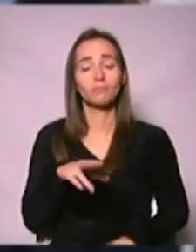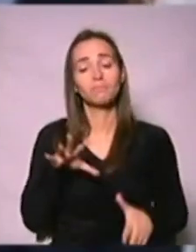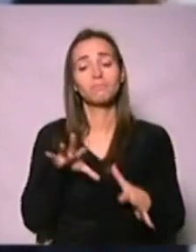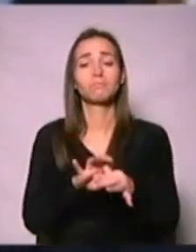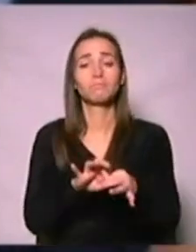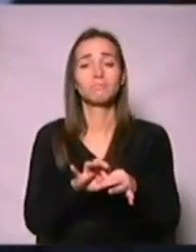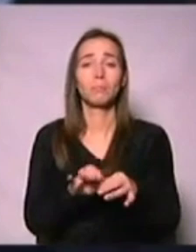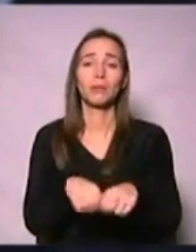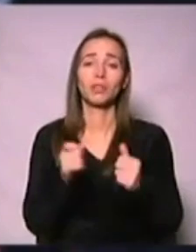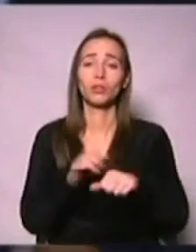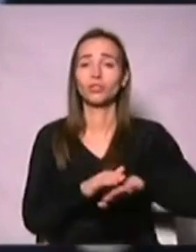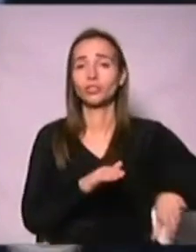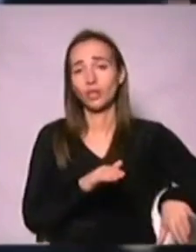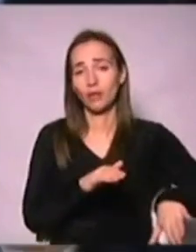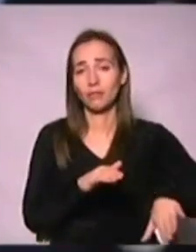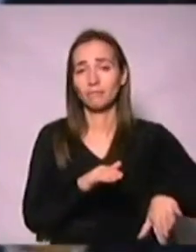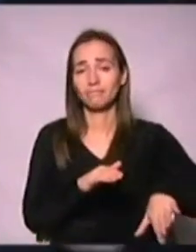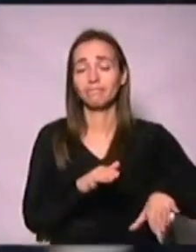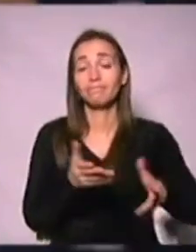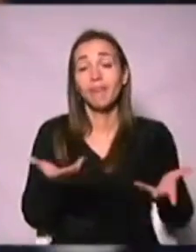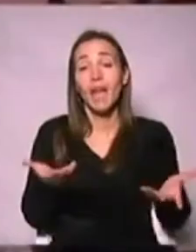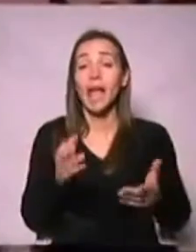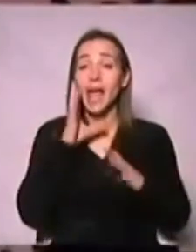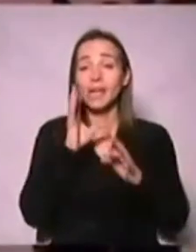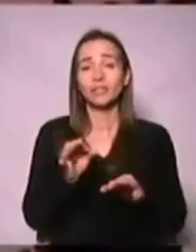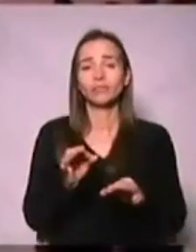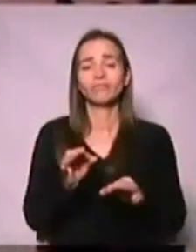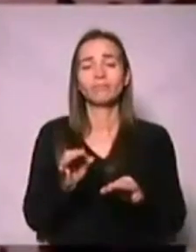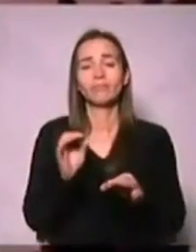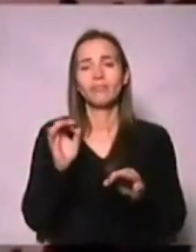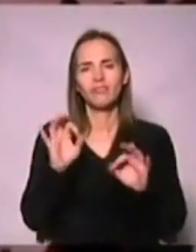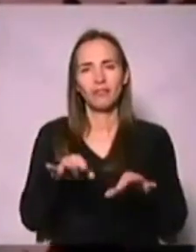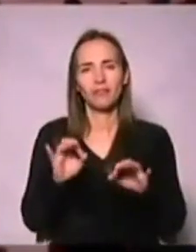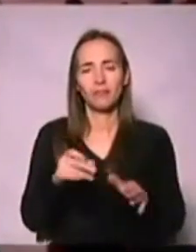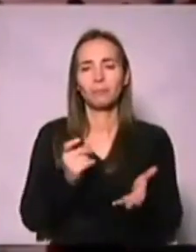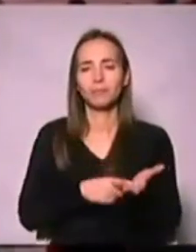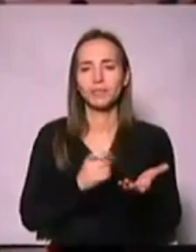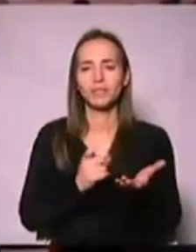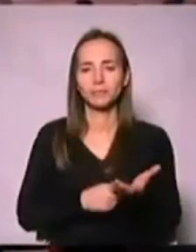com a geringonça é isto que tem de acabar e